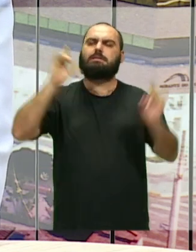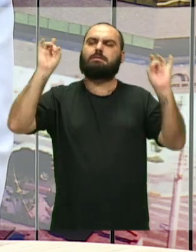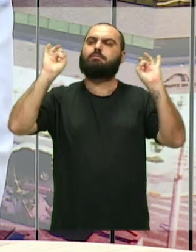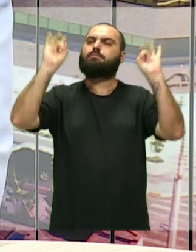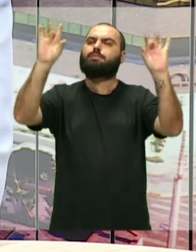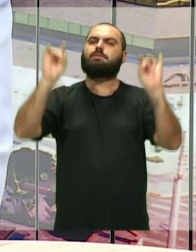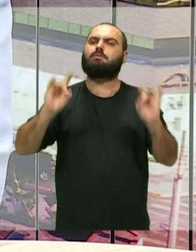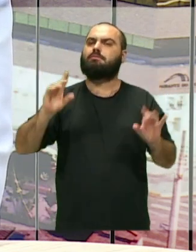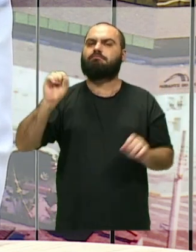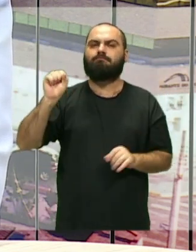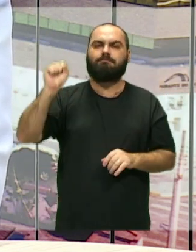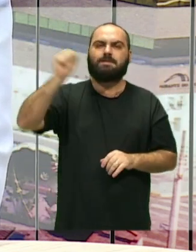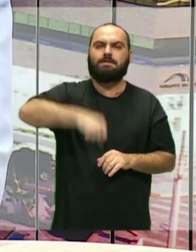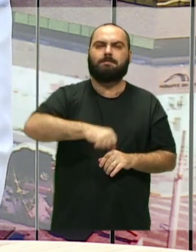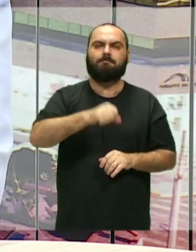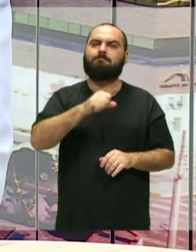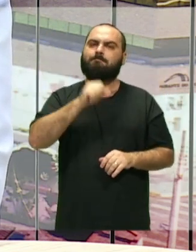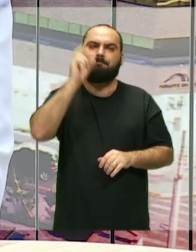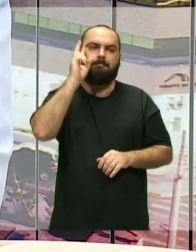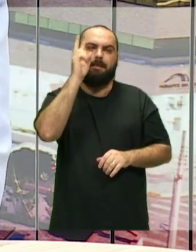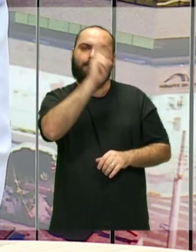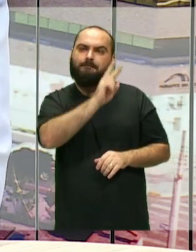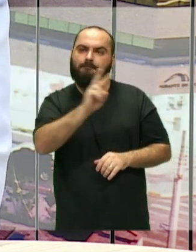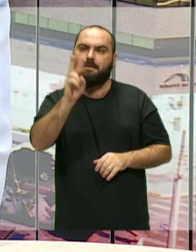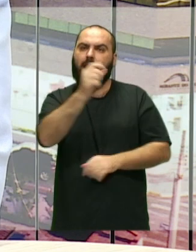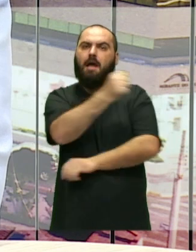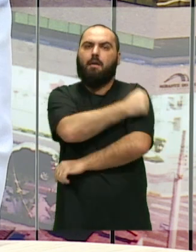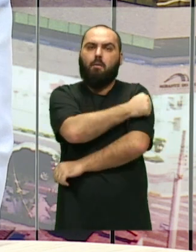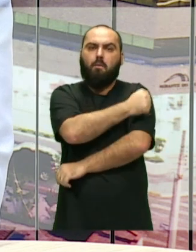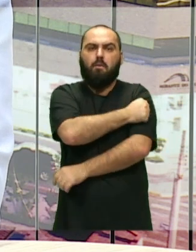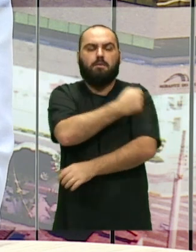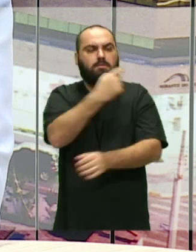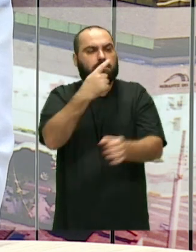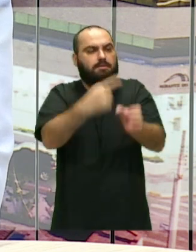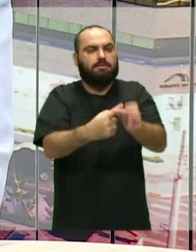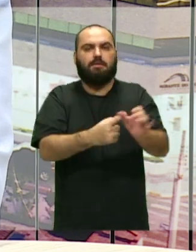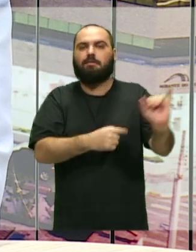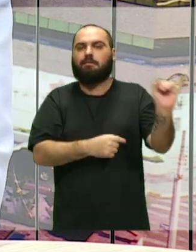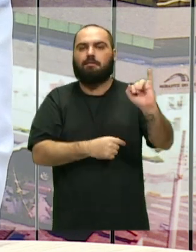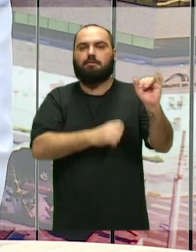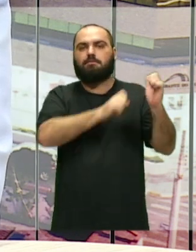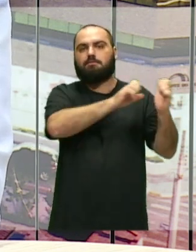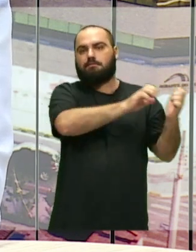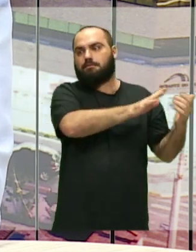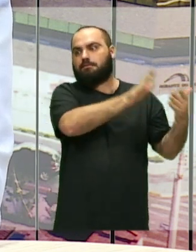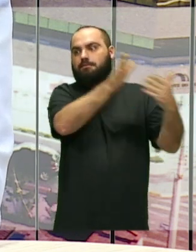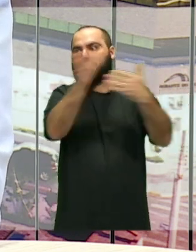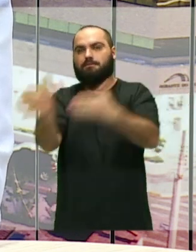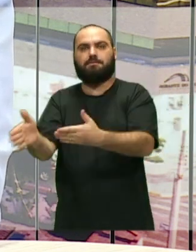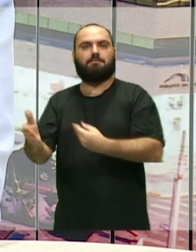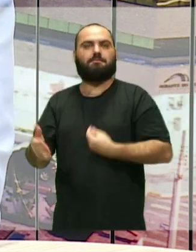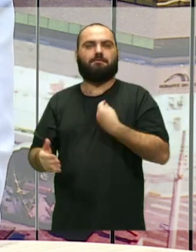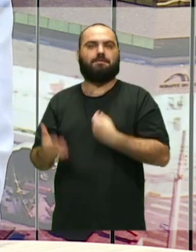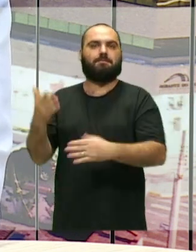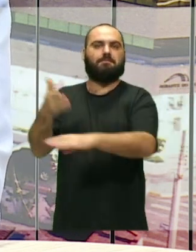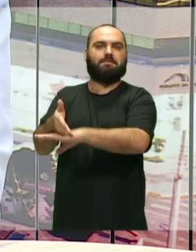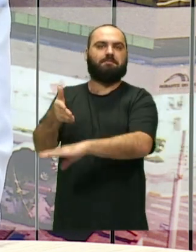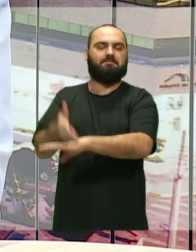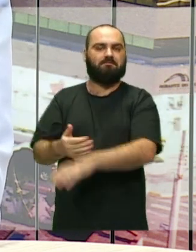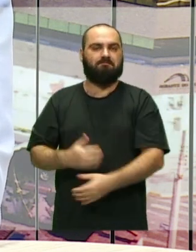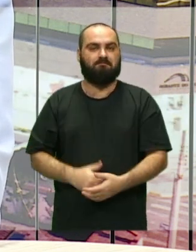gente vê os alunos né da nossa cidade poder estar participando como você bem